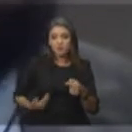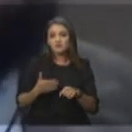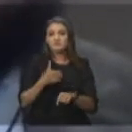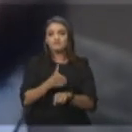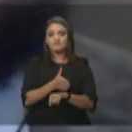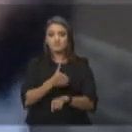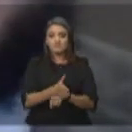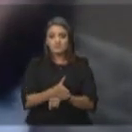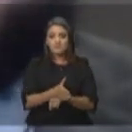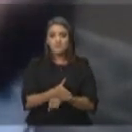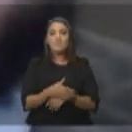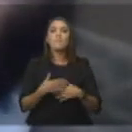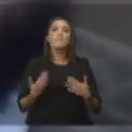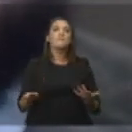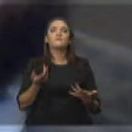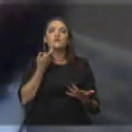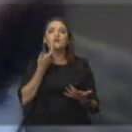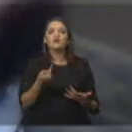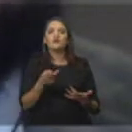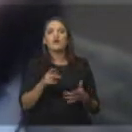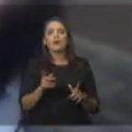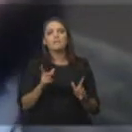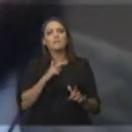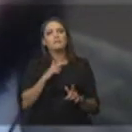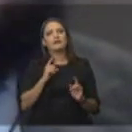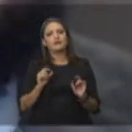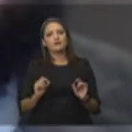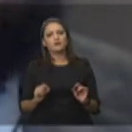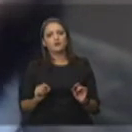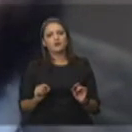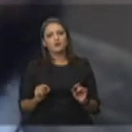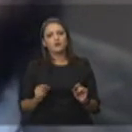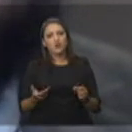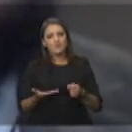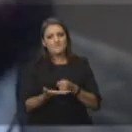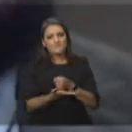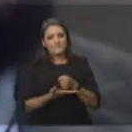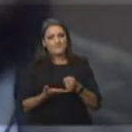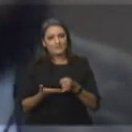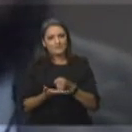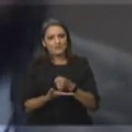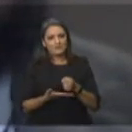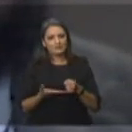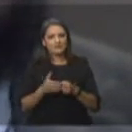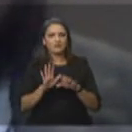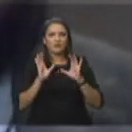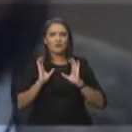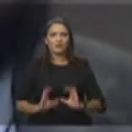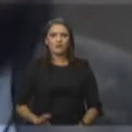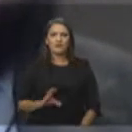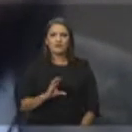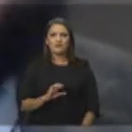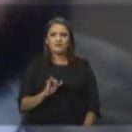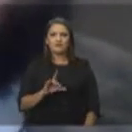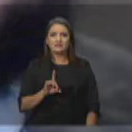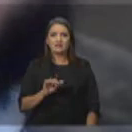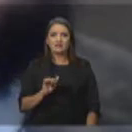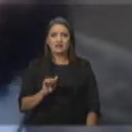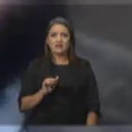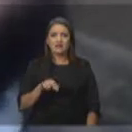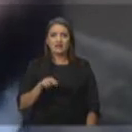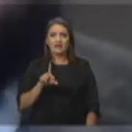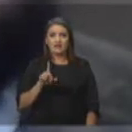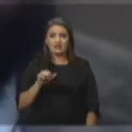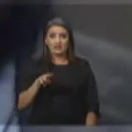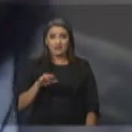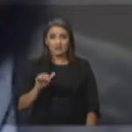seja, a pretexto da realização do chamado princípio fundamental da cidadania, o que o Estado brasileiro está